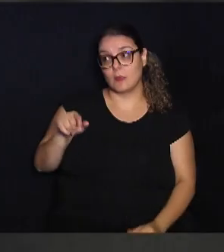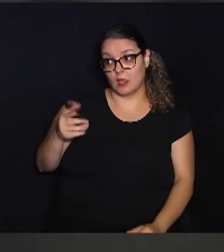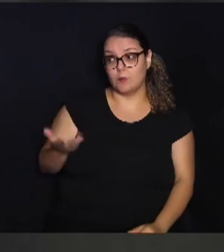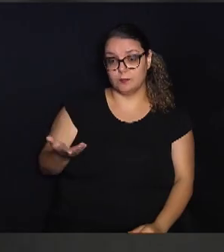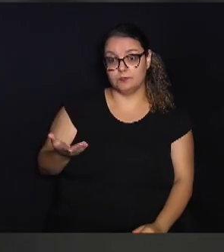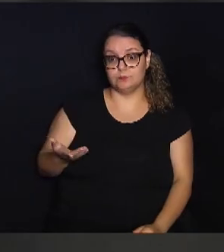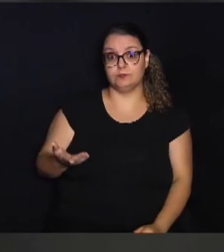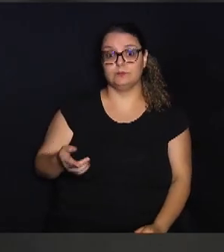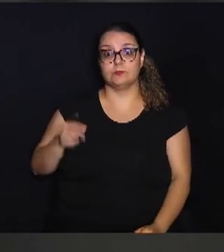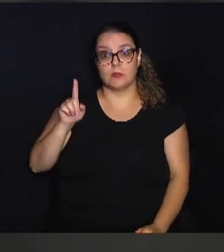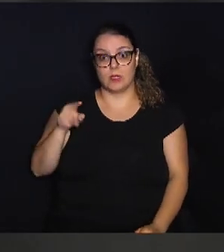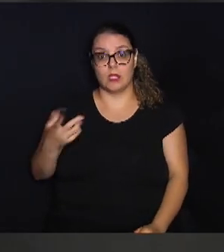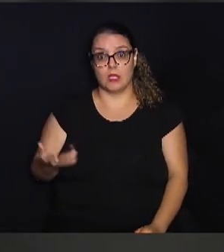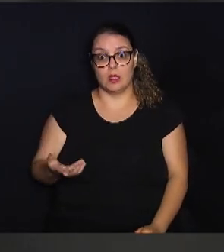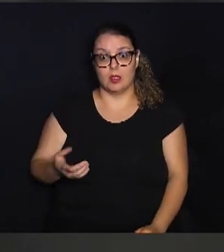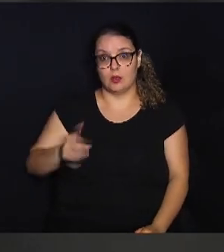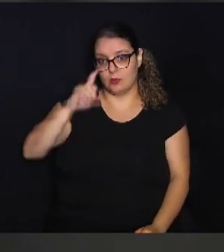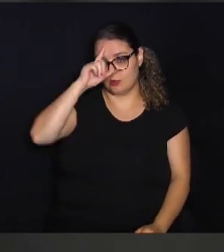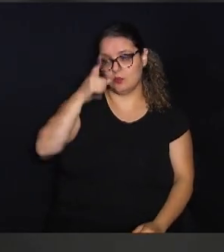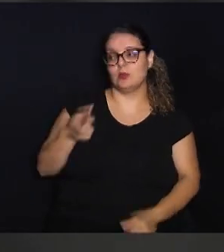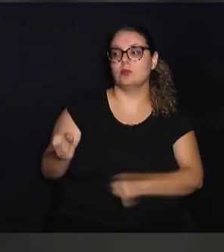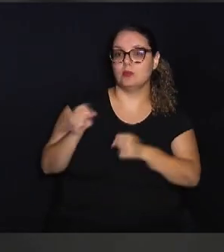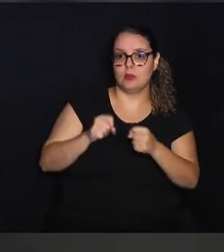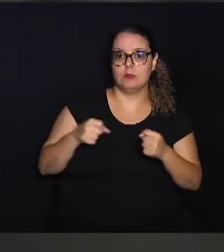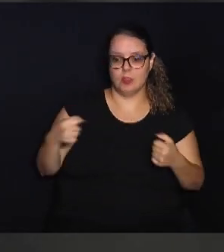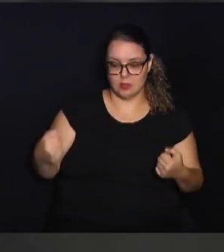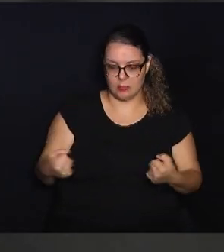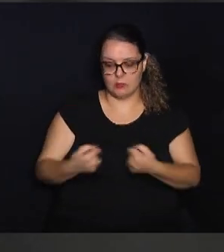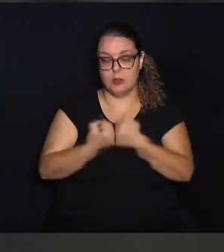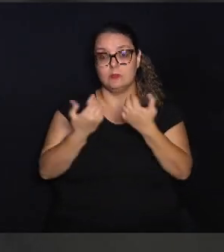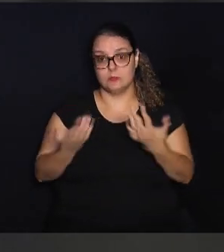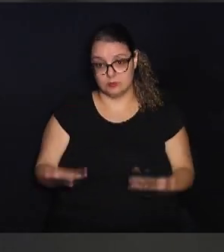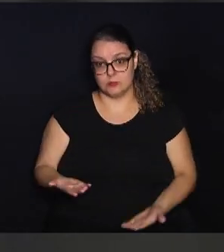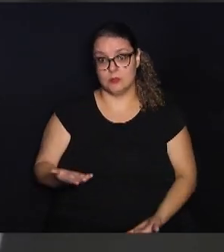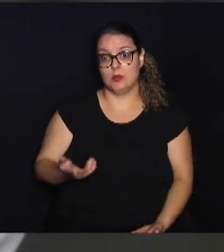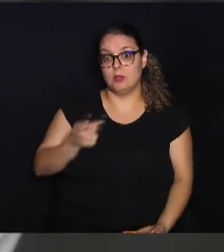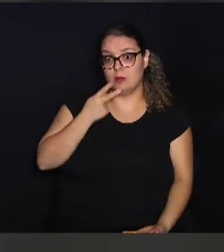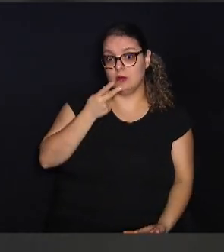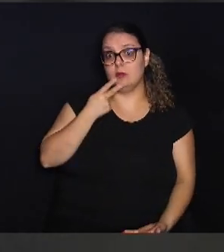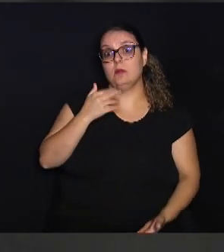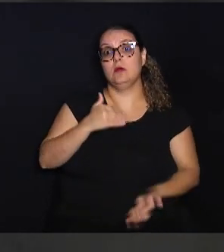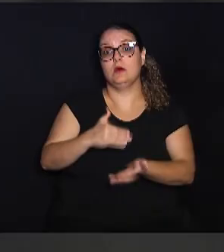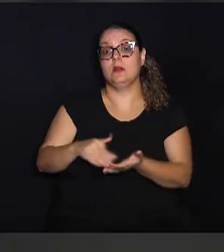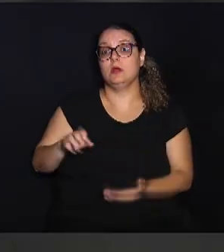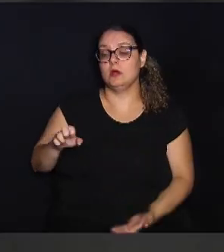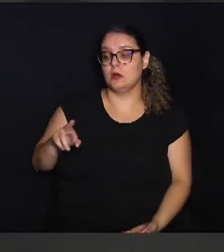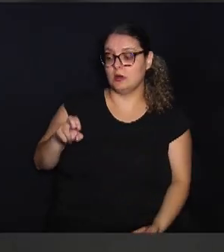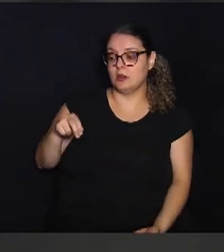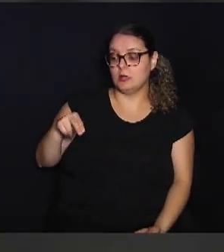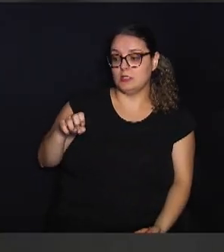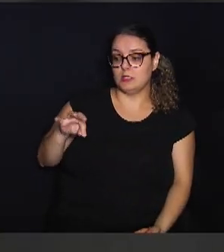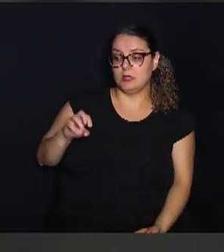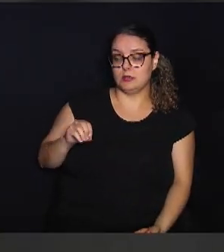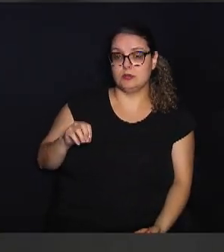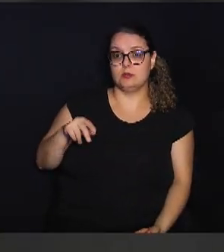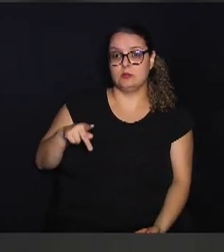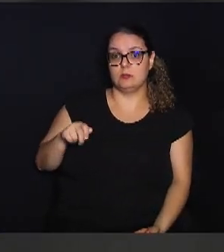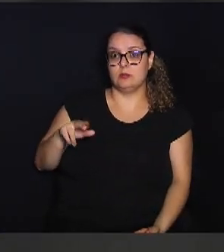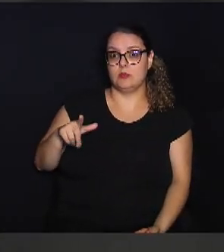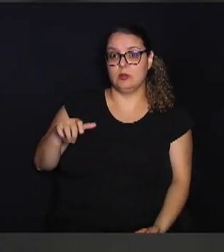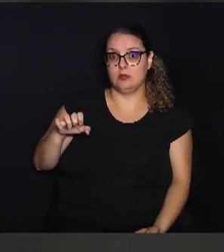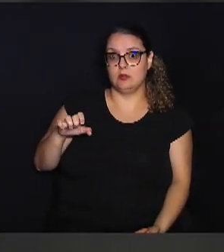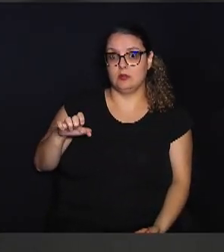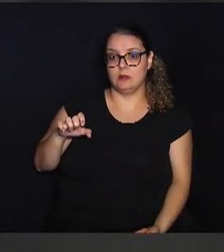foi uma daqueles donos do poder que a gente bateu de frente ali, né? Estamos falando do secretário Ernesto Paulela, que é um secretário que está muito antes